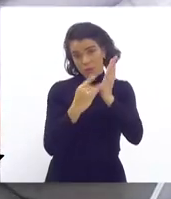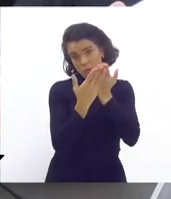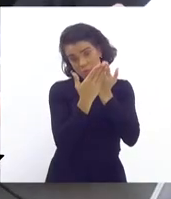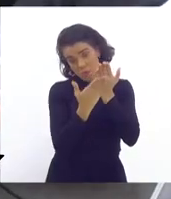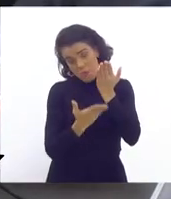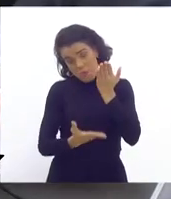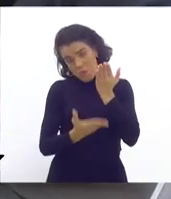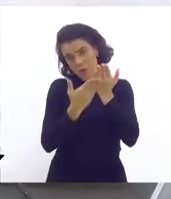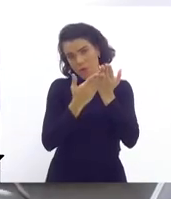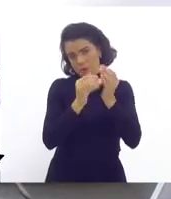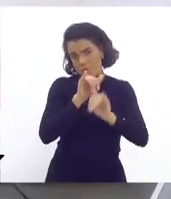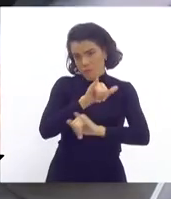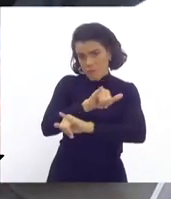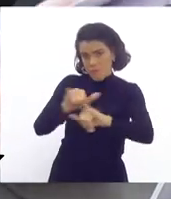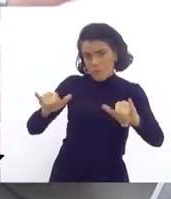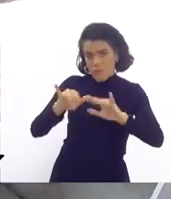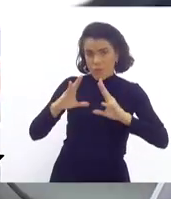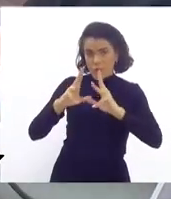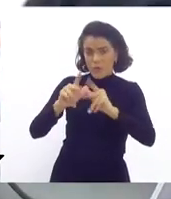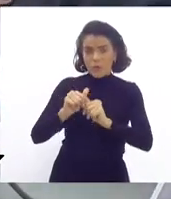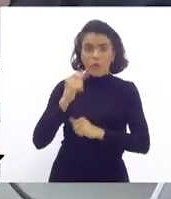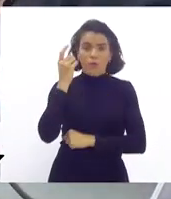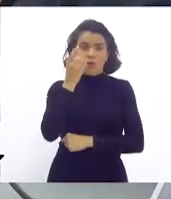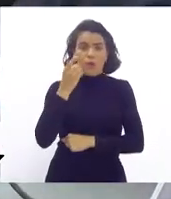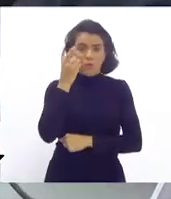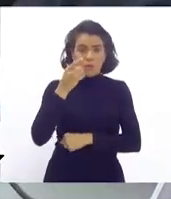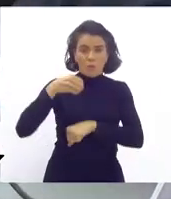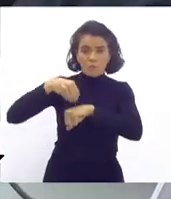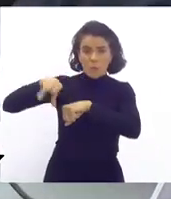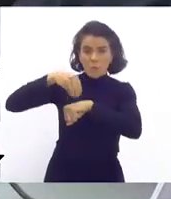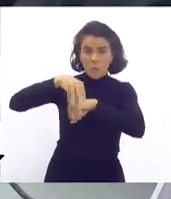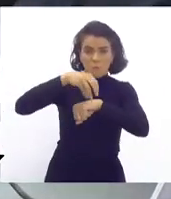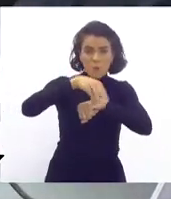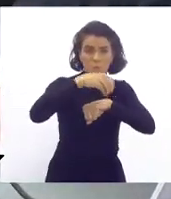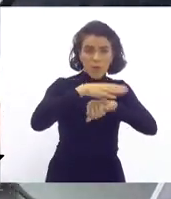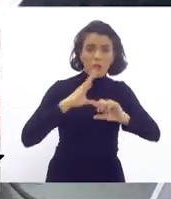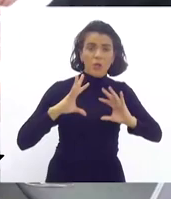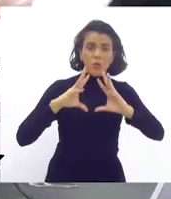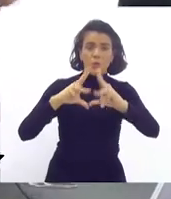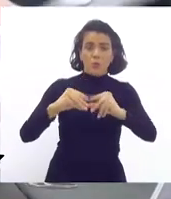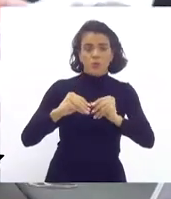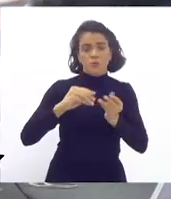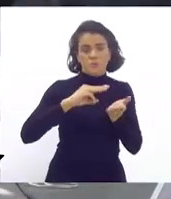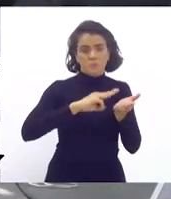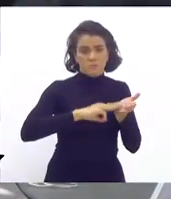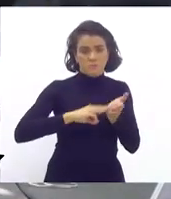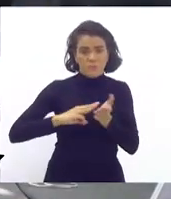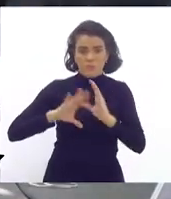dar ciência aqui a todos os deputados passar todos os membros da comissão